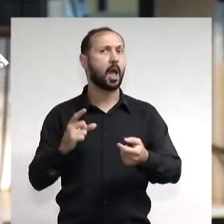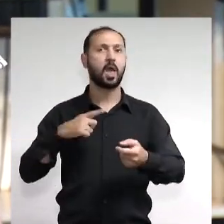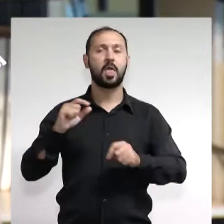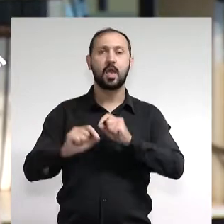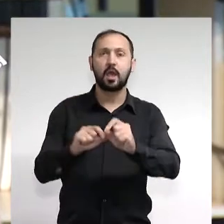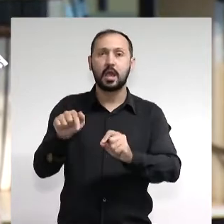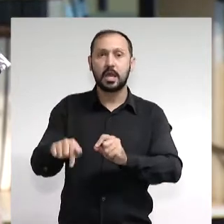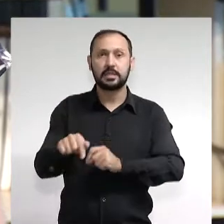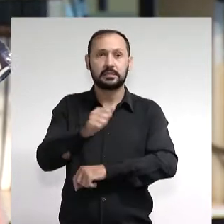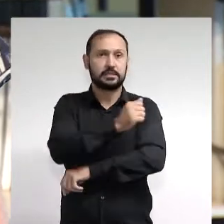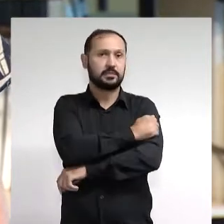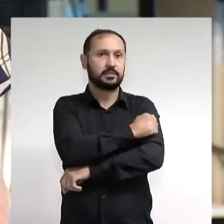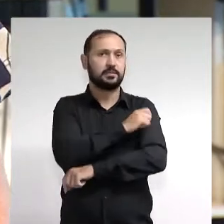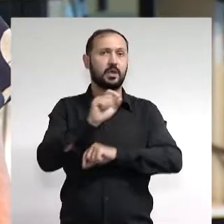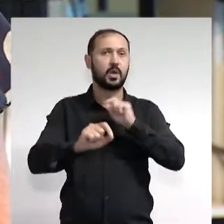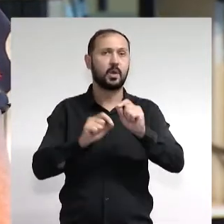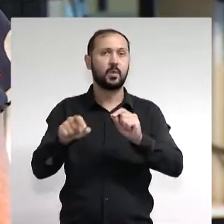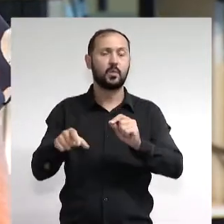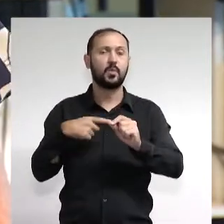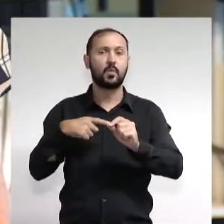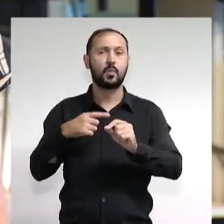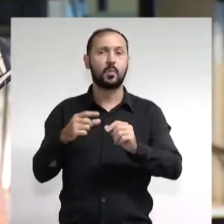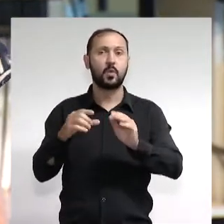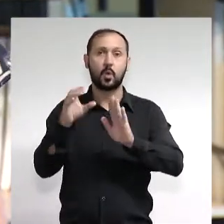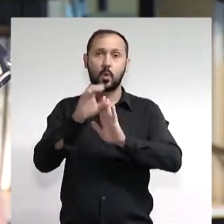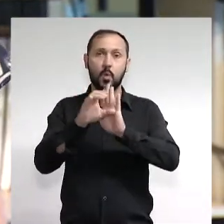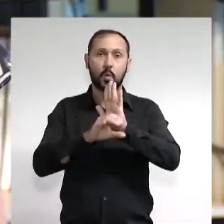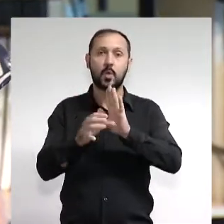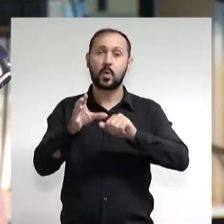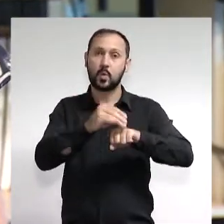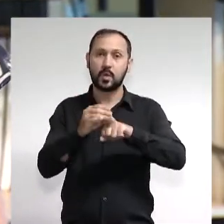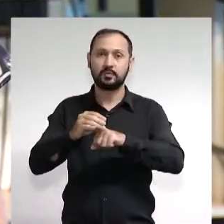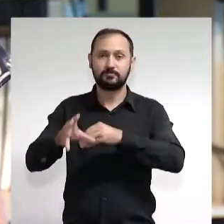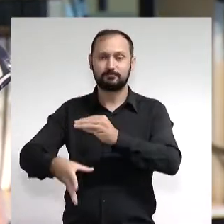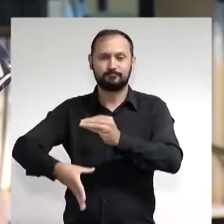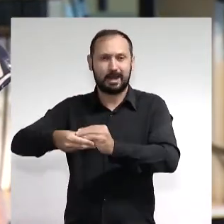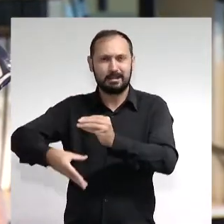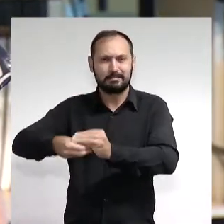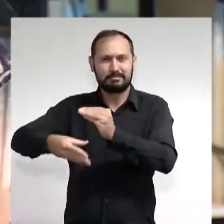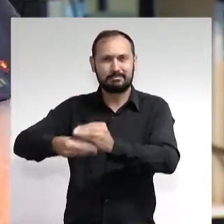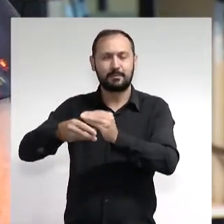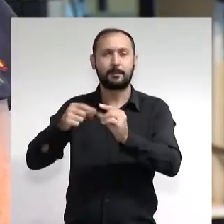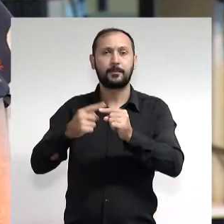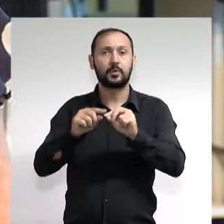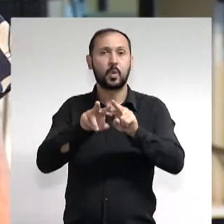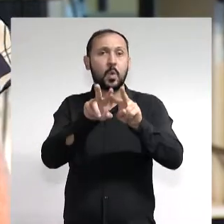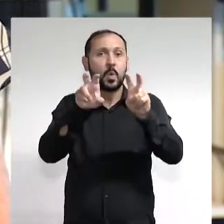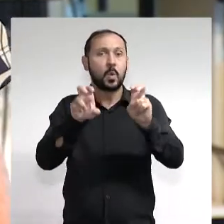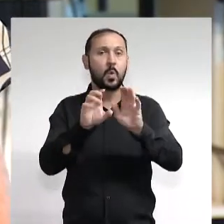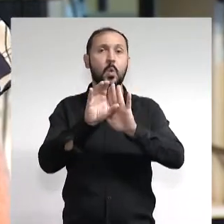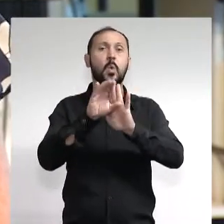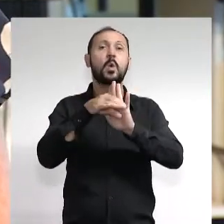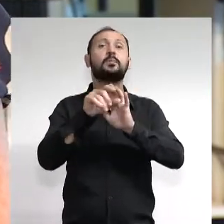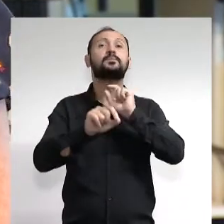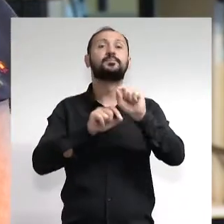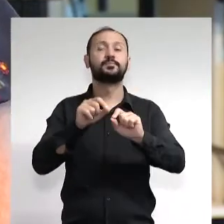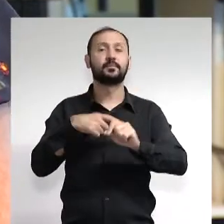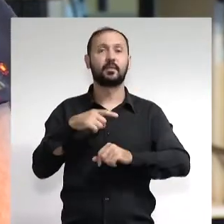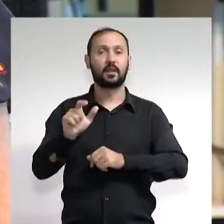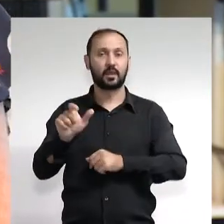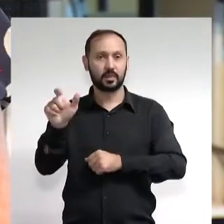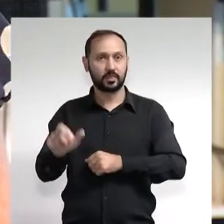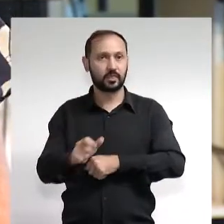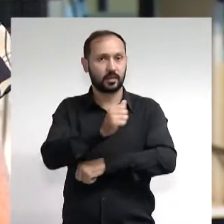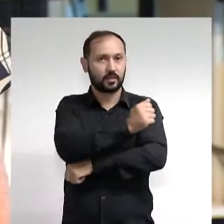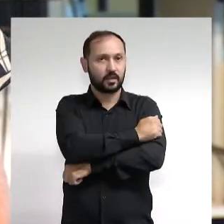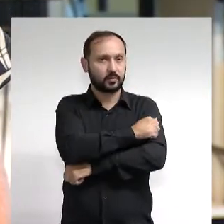habilidades, proporcionar a esses alunos um enriquecimento curricular, que é fundamental. O conceito adotado é